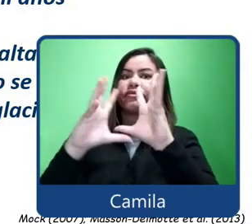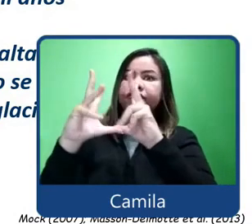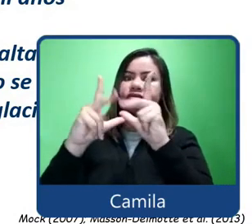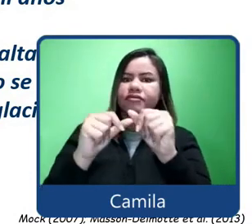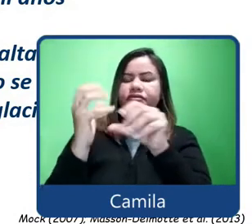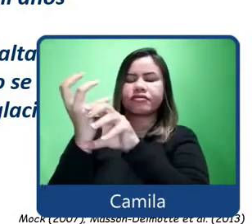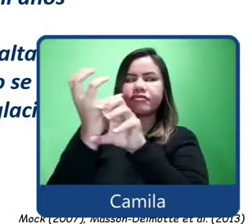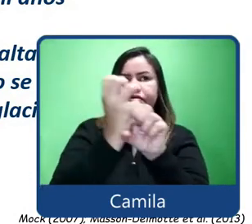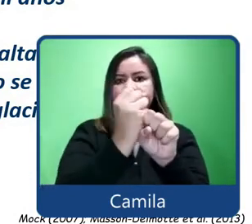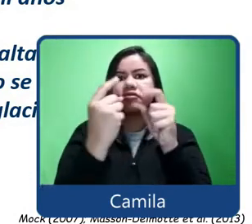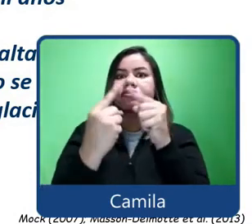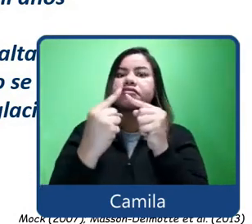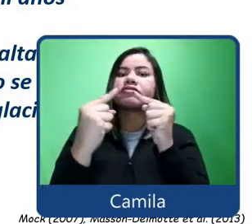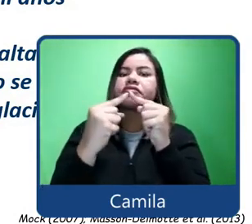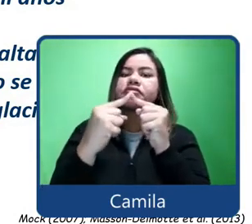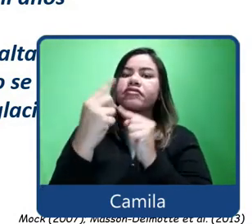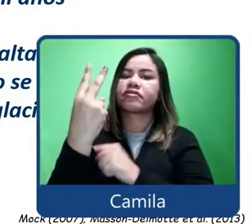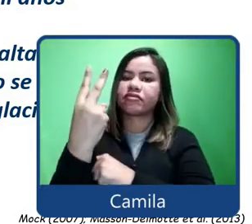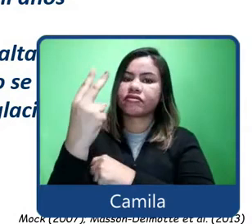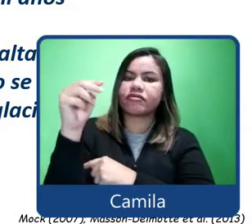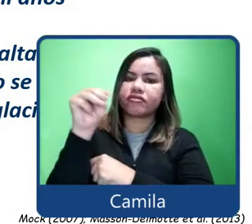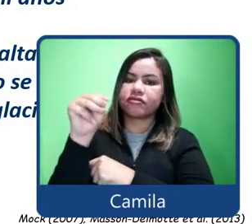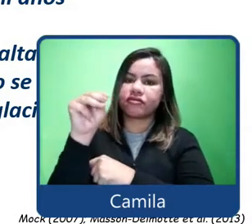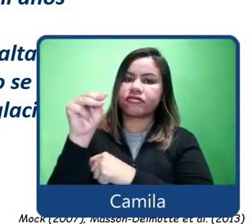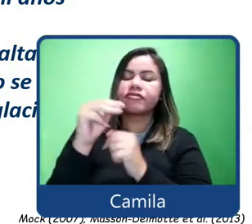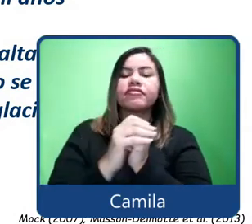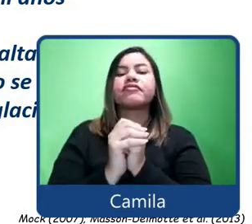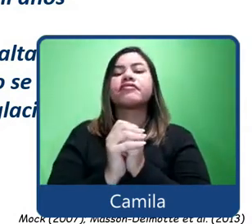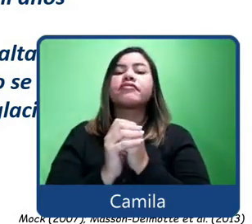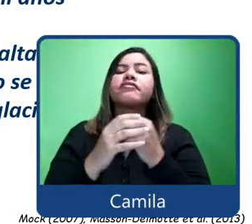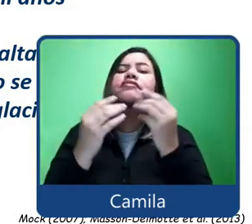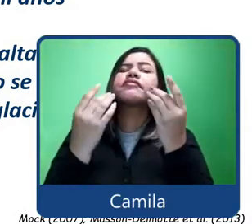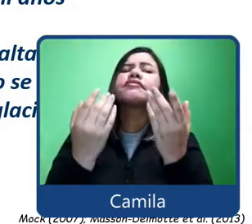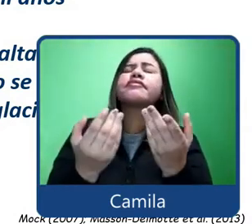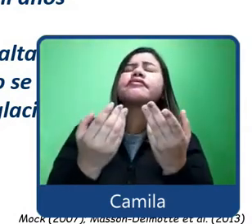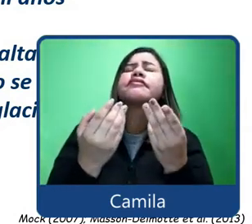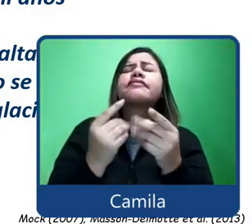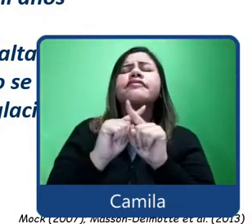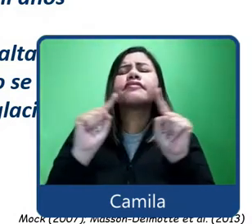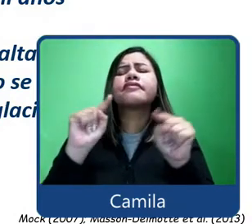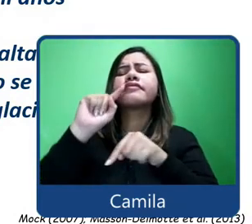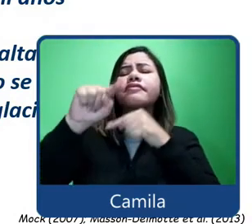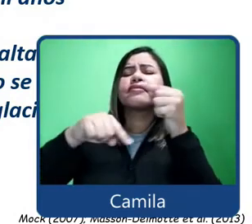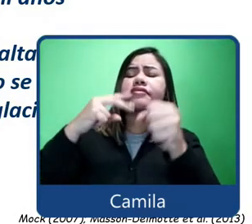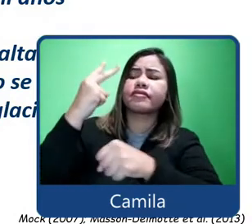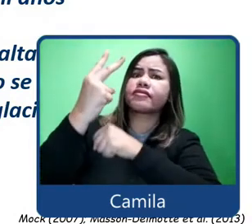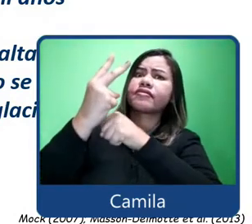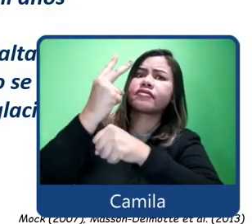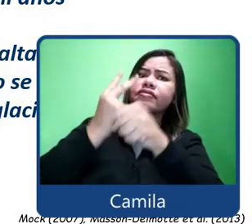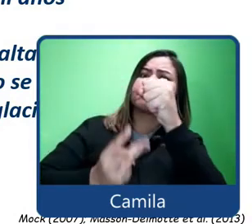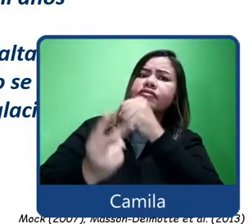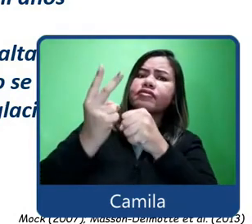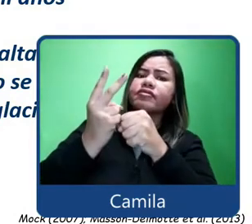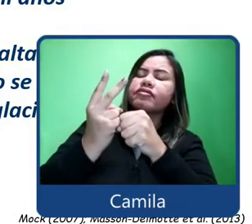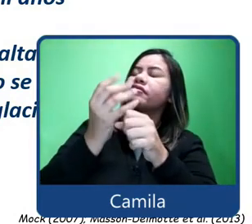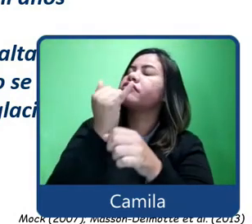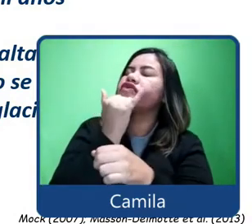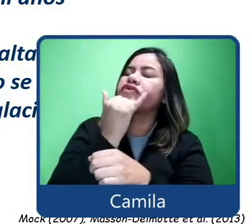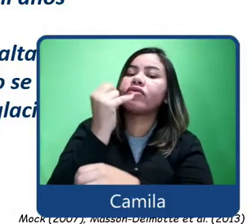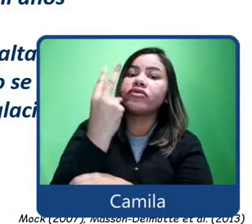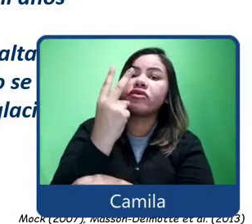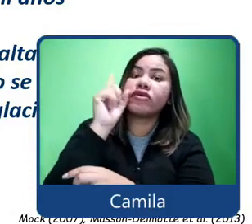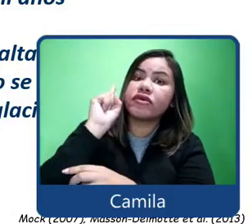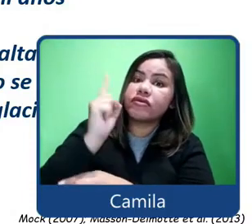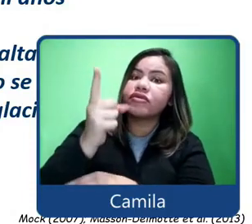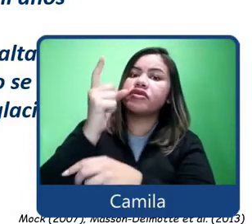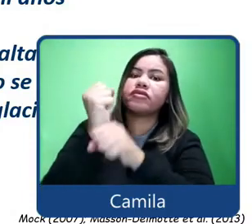consideramos os últimos 2.000 anos, nós chegamos a valores ainda um pouquinho mais baixos, de 0,2 milímetros por ano.